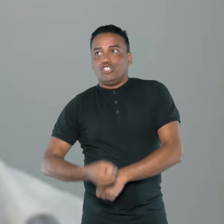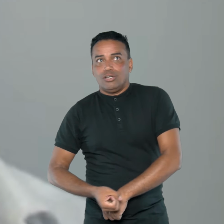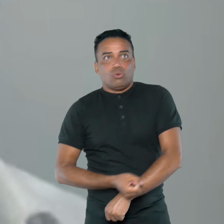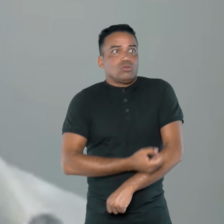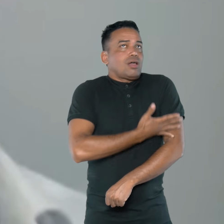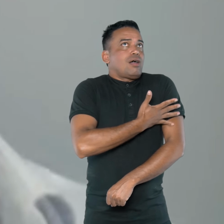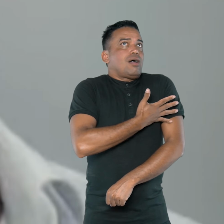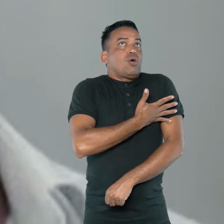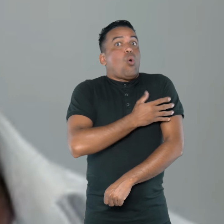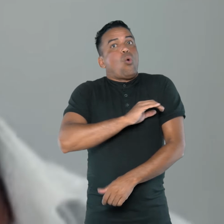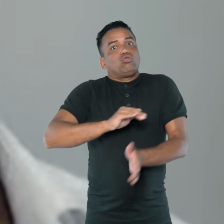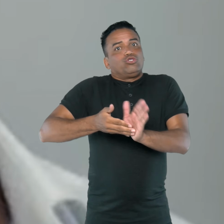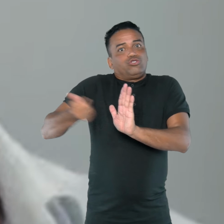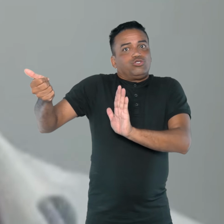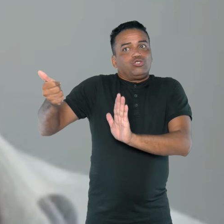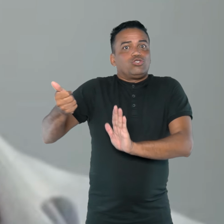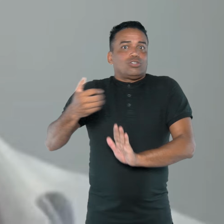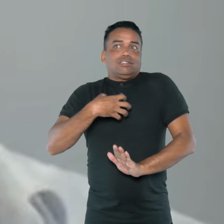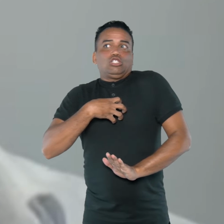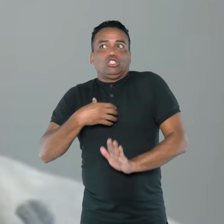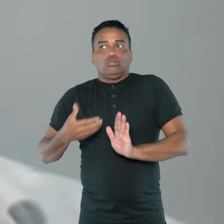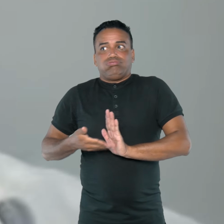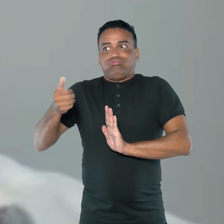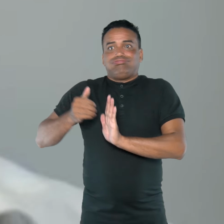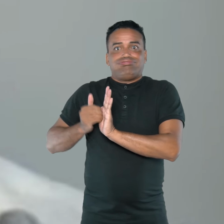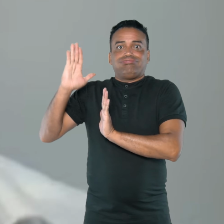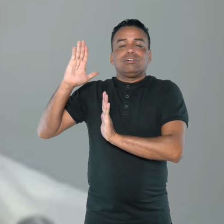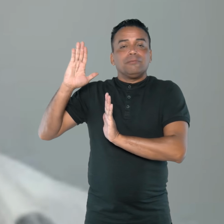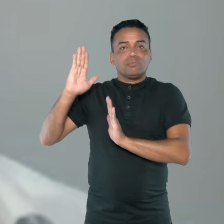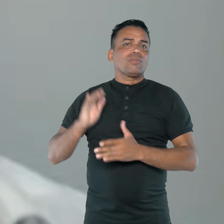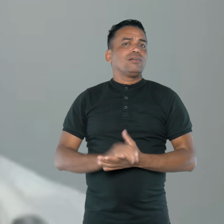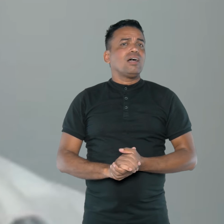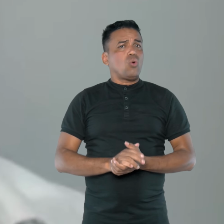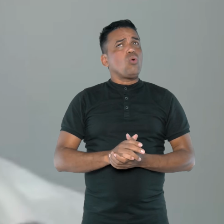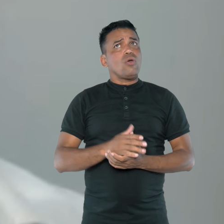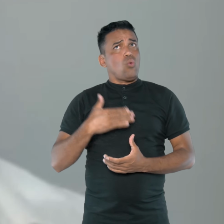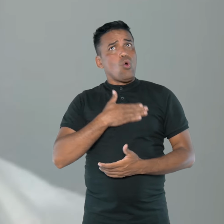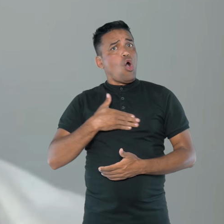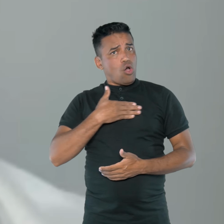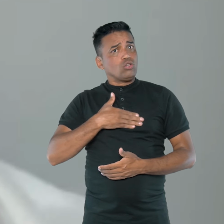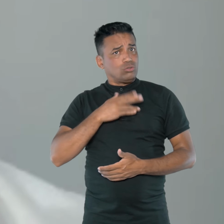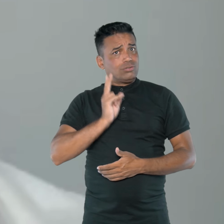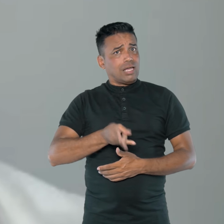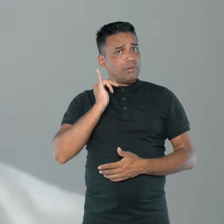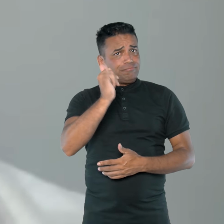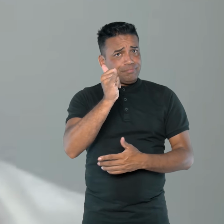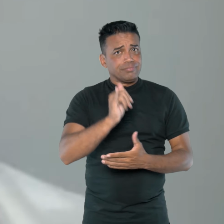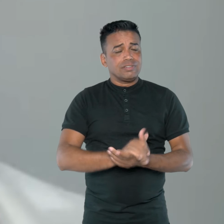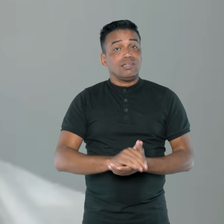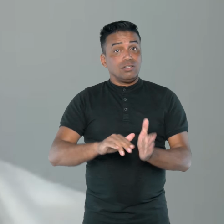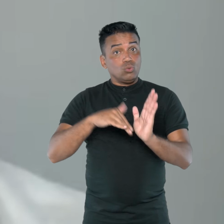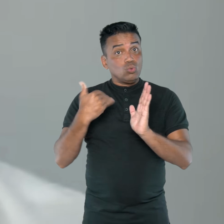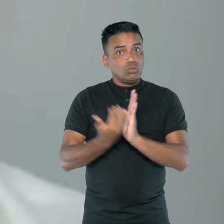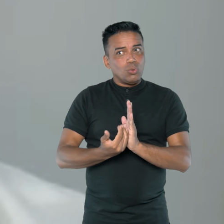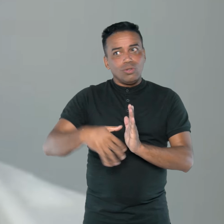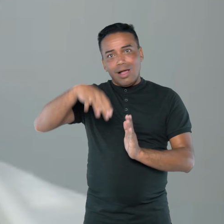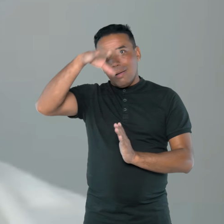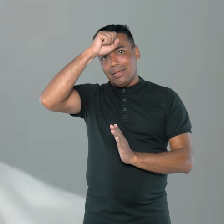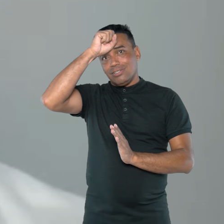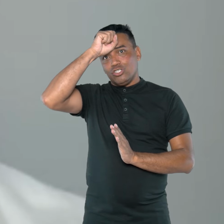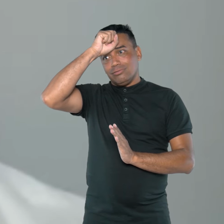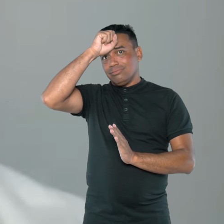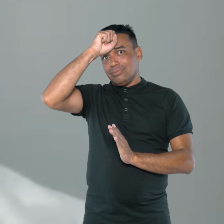deixamos de sentir. E aí, nesse ponto, é que eu sempre gosto de dizer, né, que é onde todo mundo desaprende. Eu